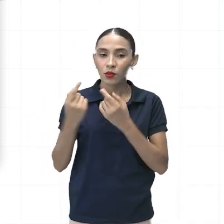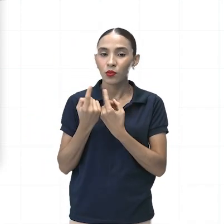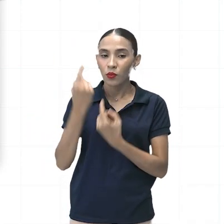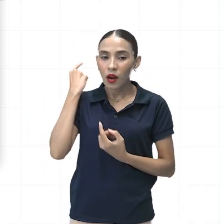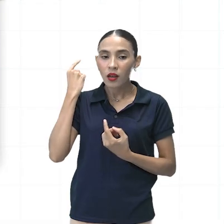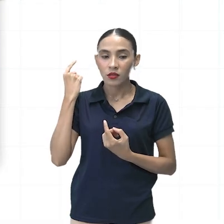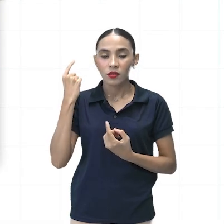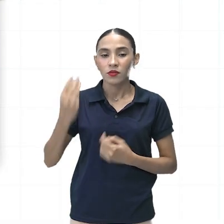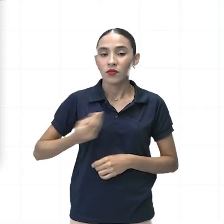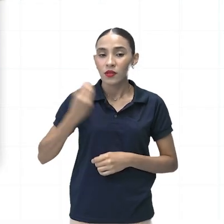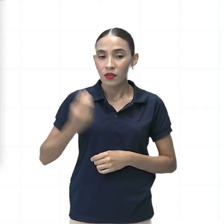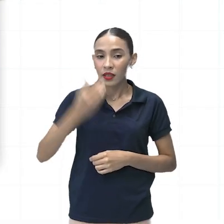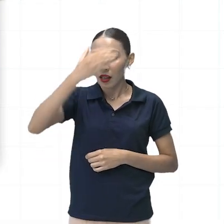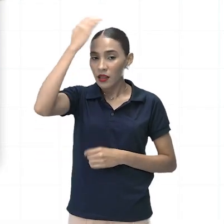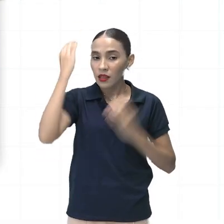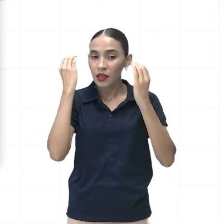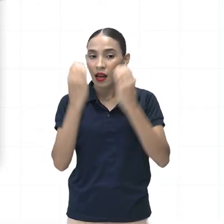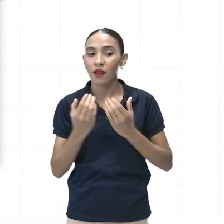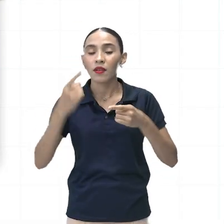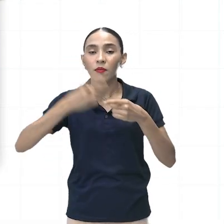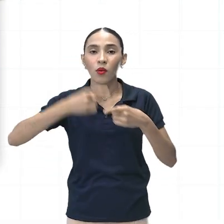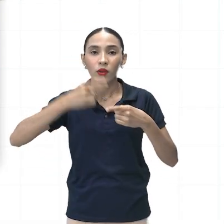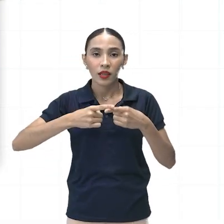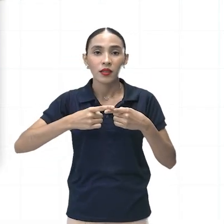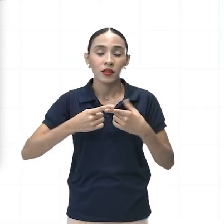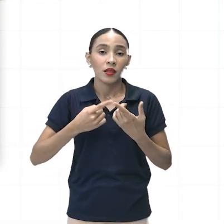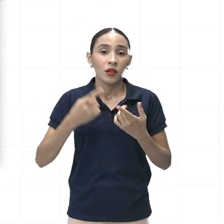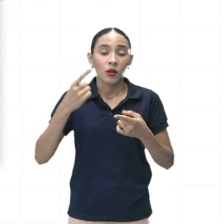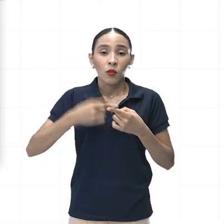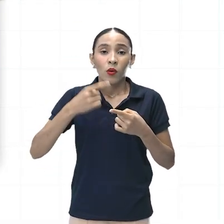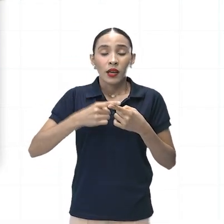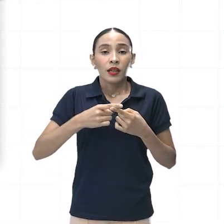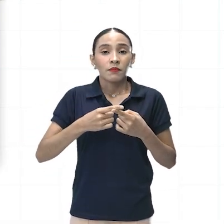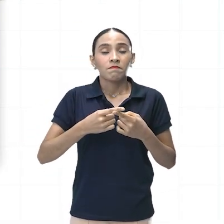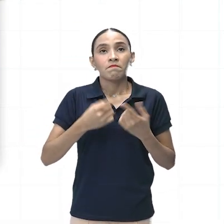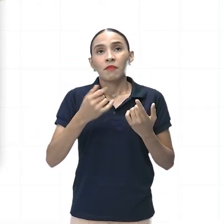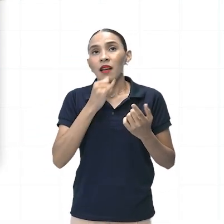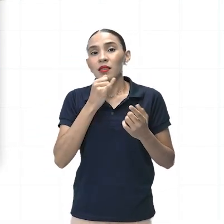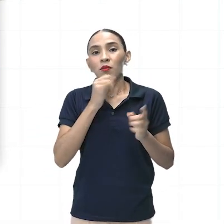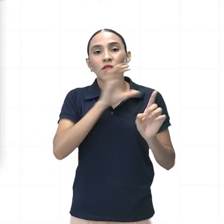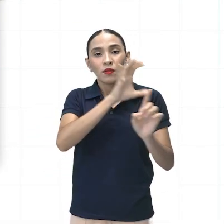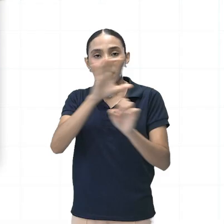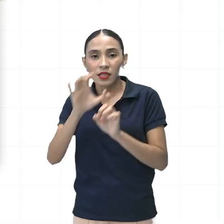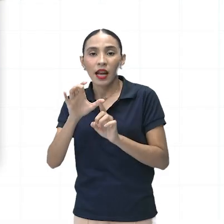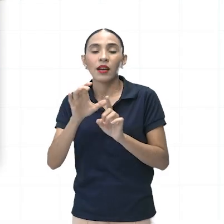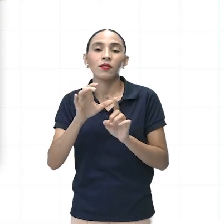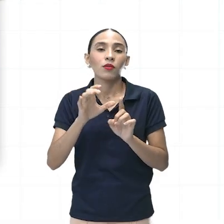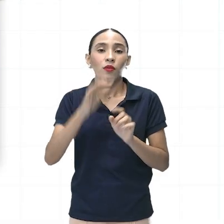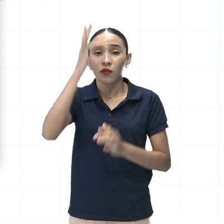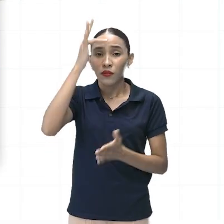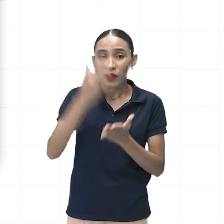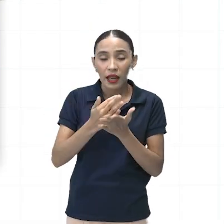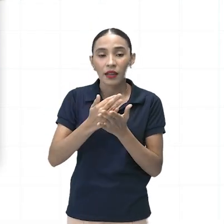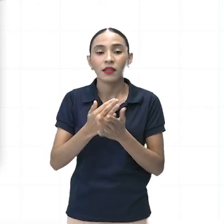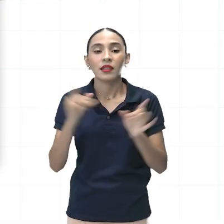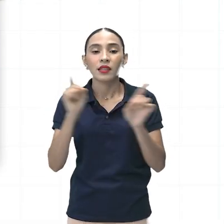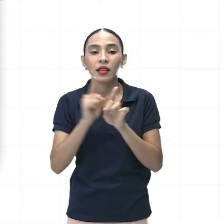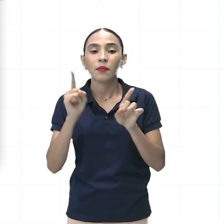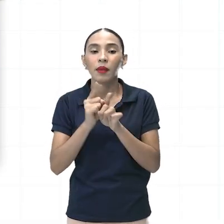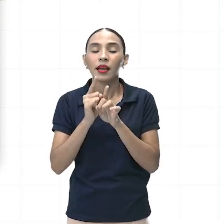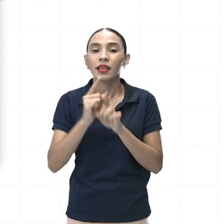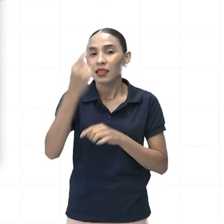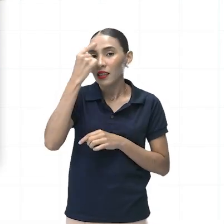sociedade em que Darwin vivia. Por quê? Porque desafiava crenças religiosas que prevaleciam até então e também